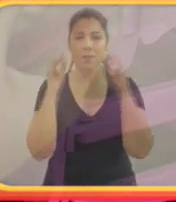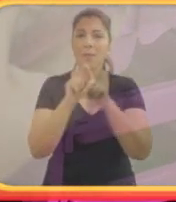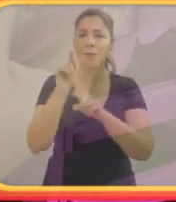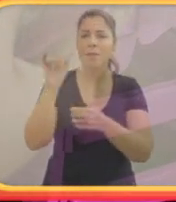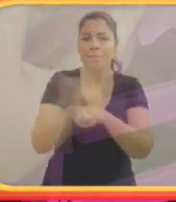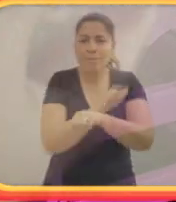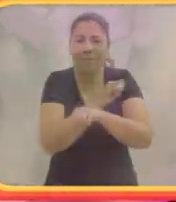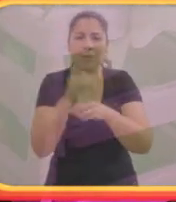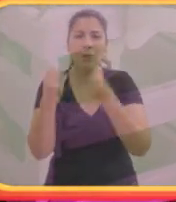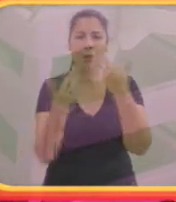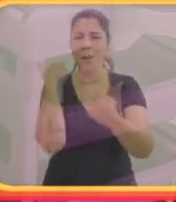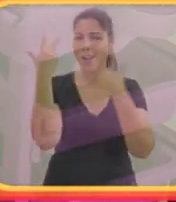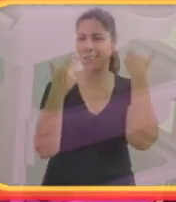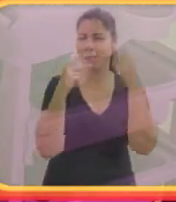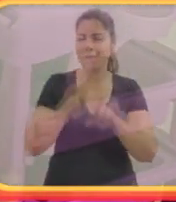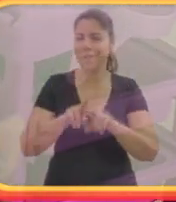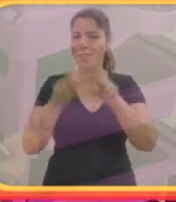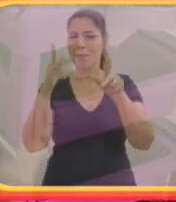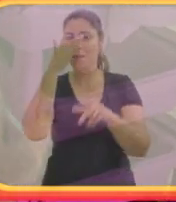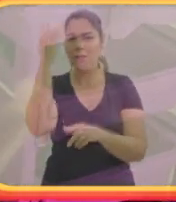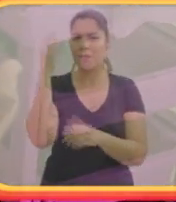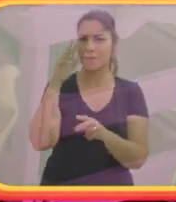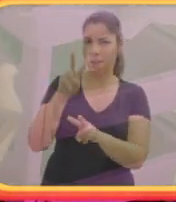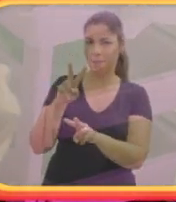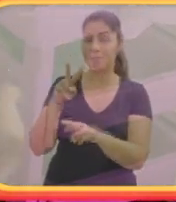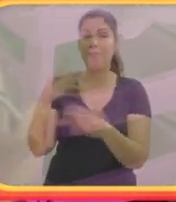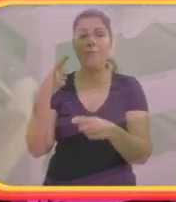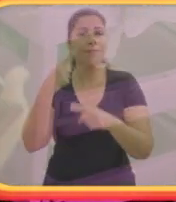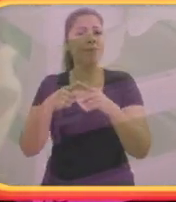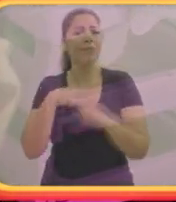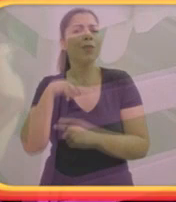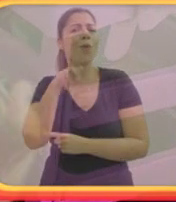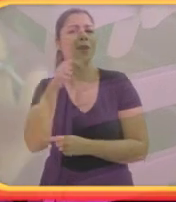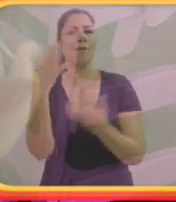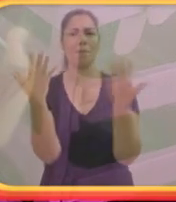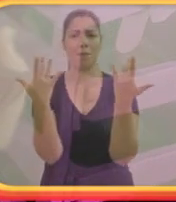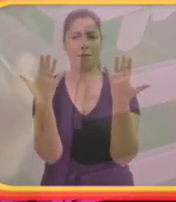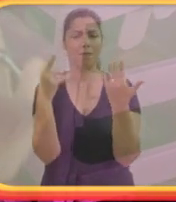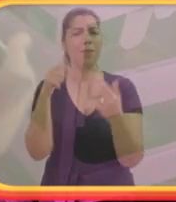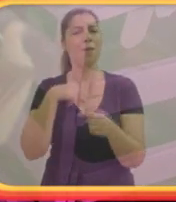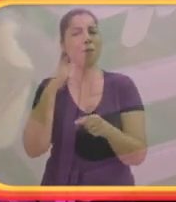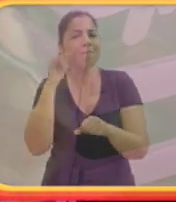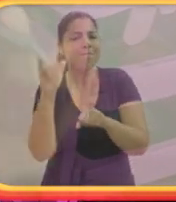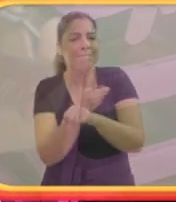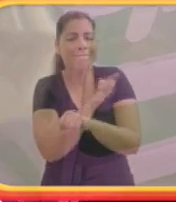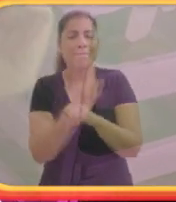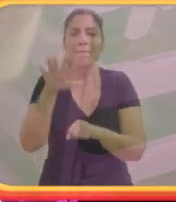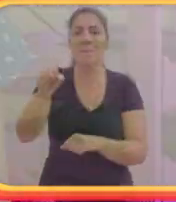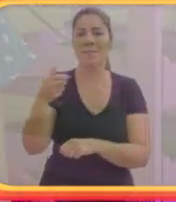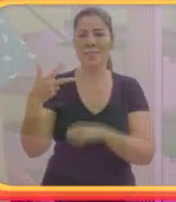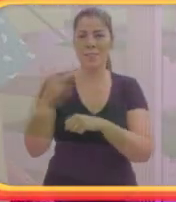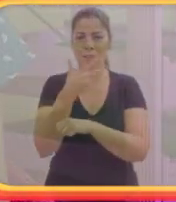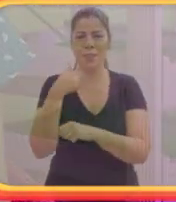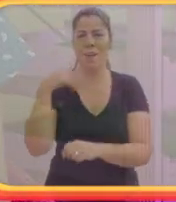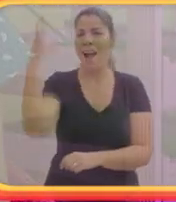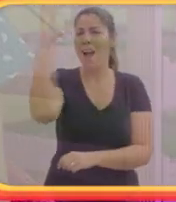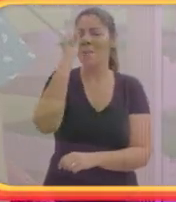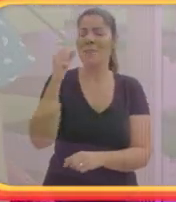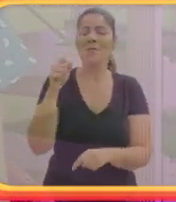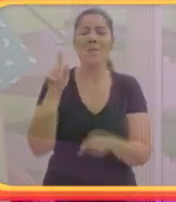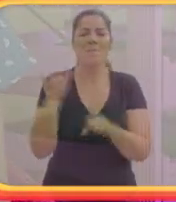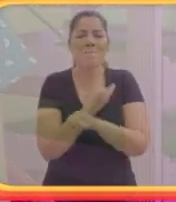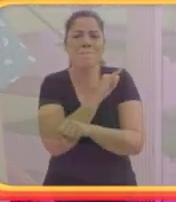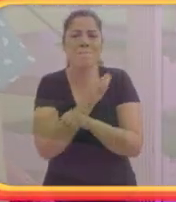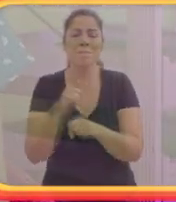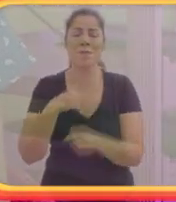no corte. A maneira de cortar o cabelo é diferente de alguém que enxerga, porque eu utilizo muito as mãos. A maneira de pegar na tesoura,